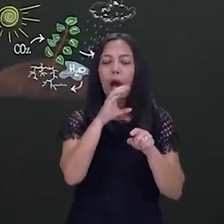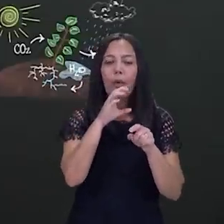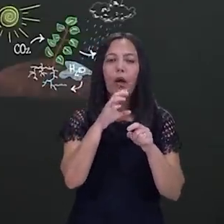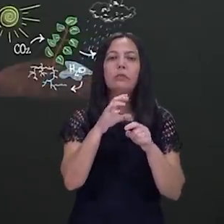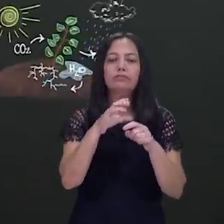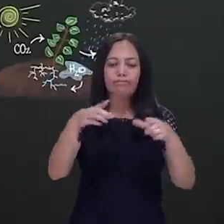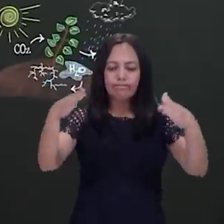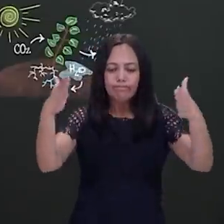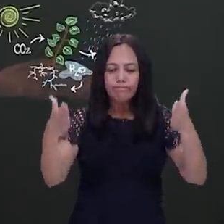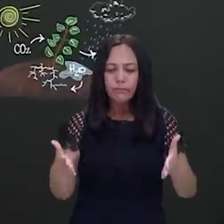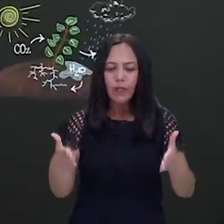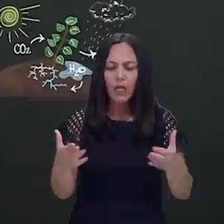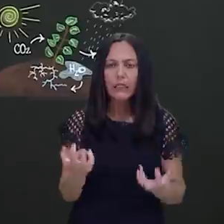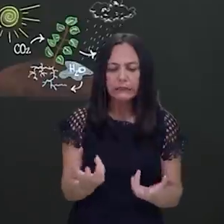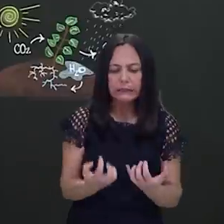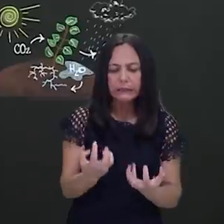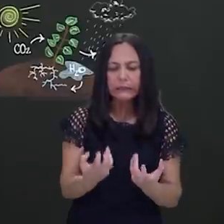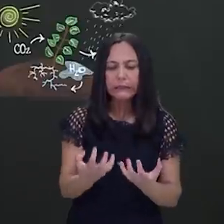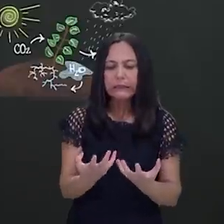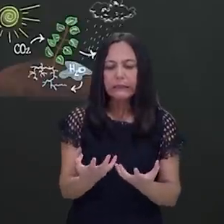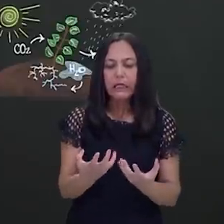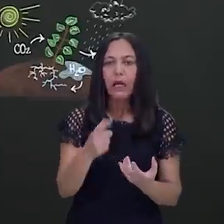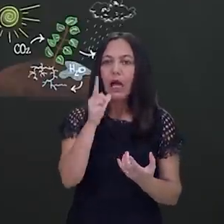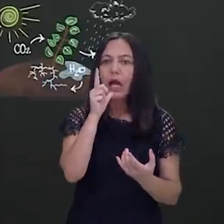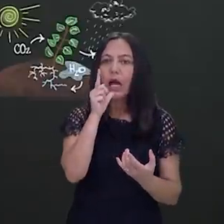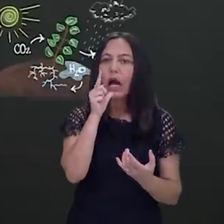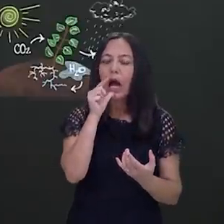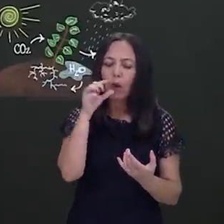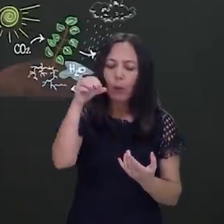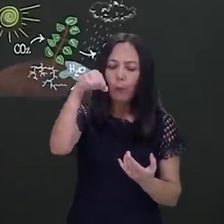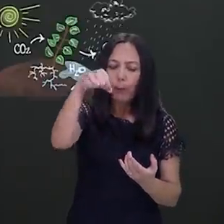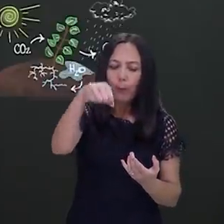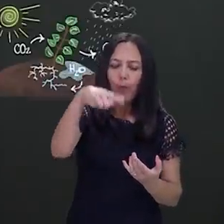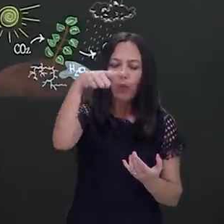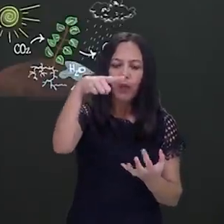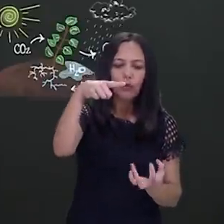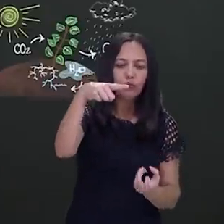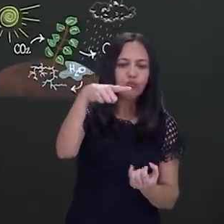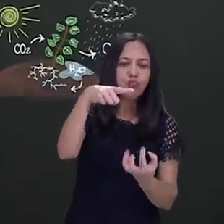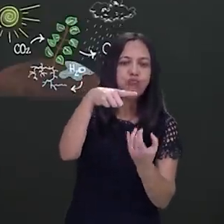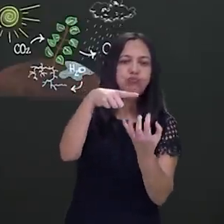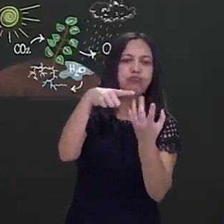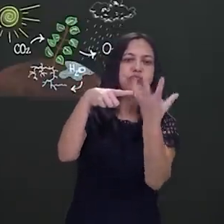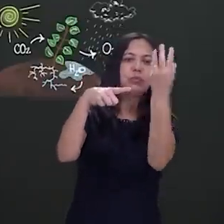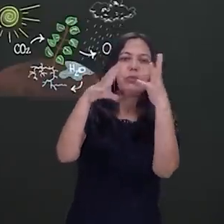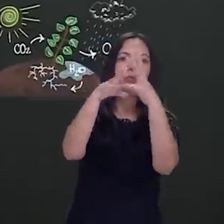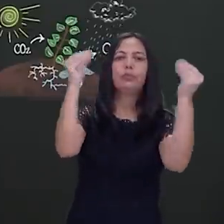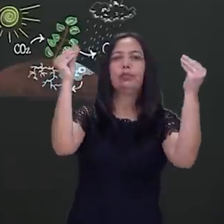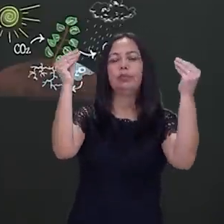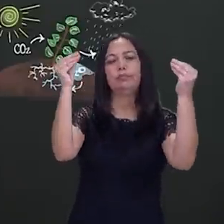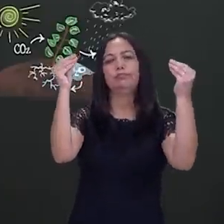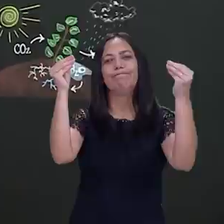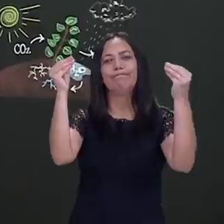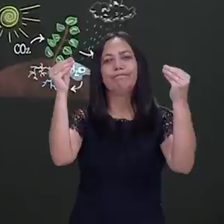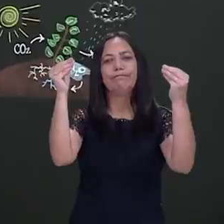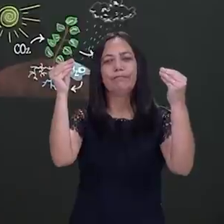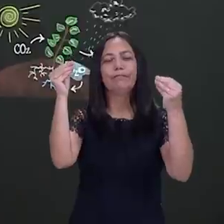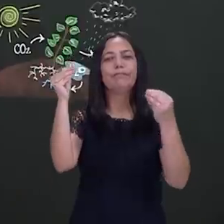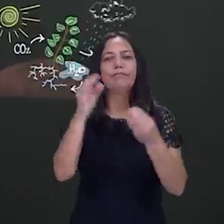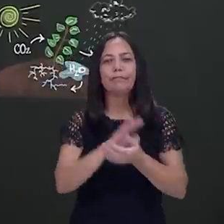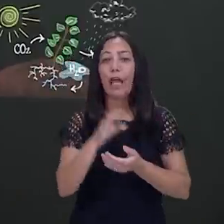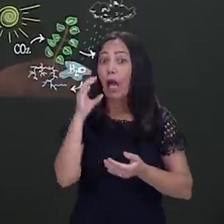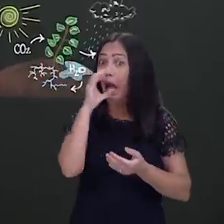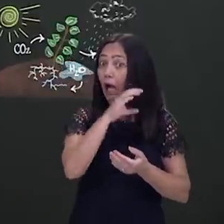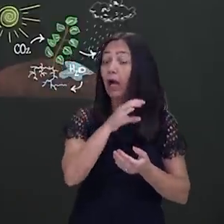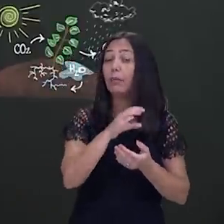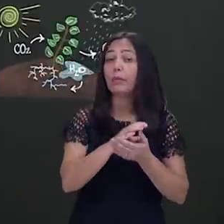assim, chapa quente, quente, quente, quente, você joga uma gota d'água. Agita muito e evapora. Até chia, é muito